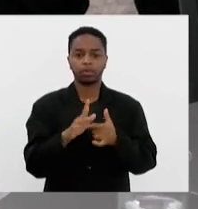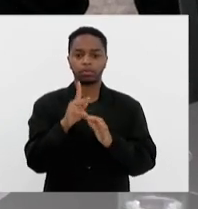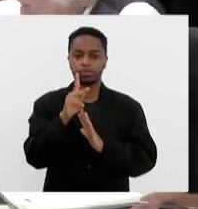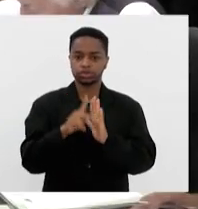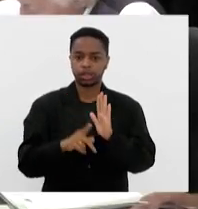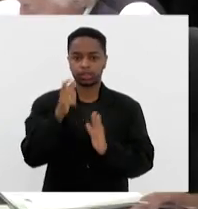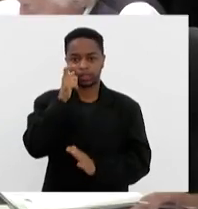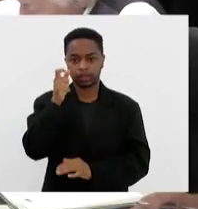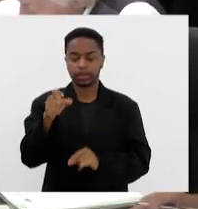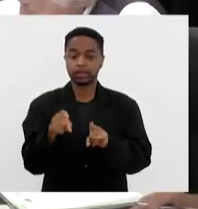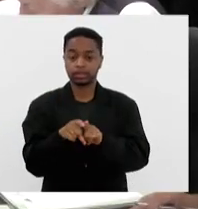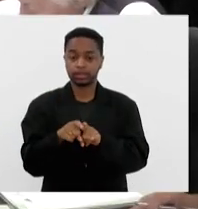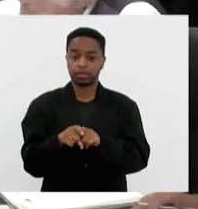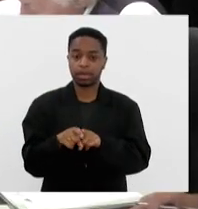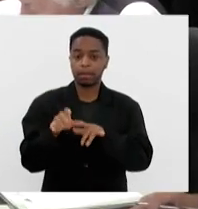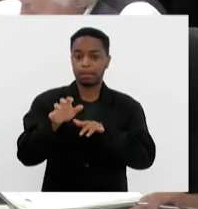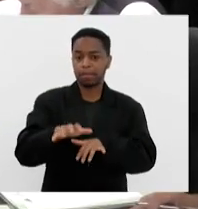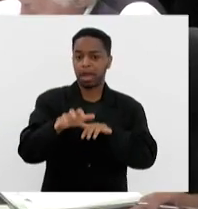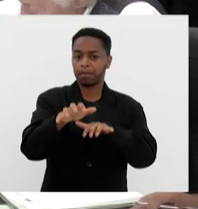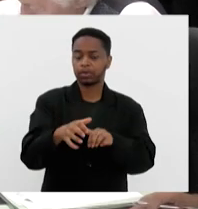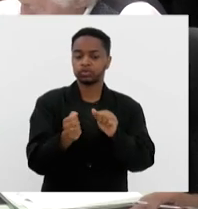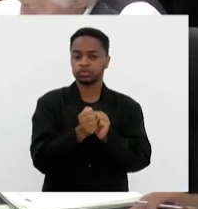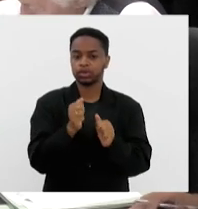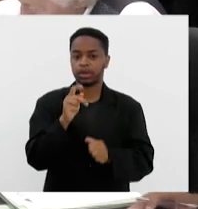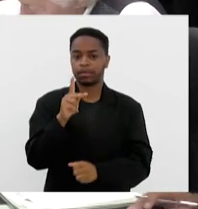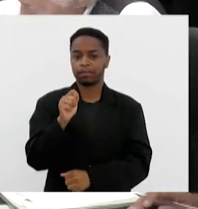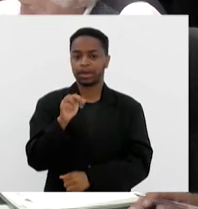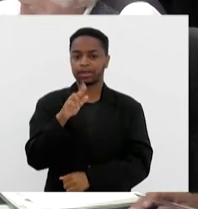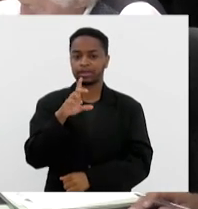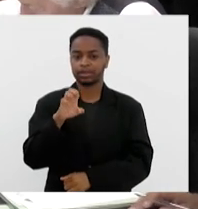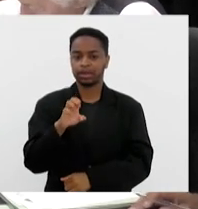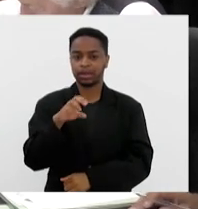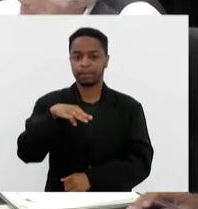ainda desfila na Padre Miguel. É, exatamente.